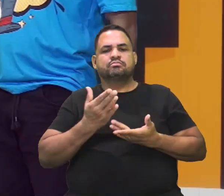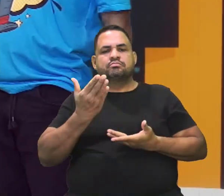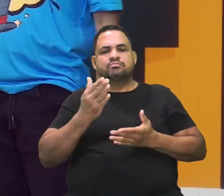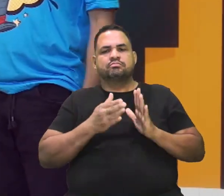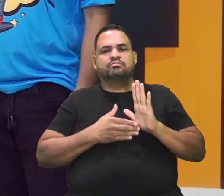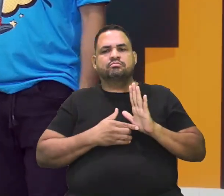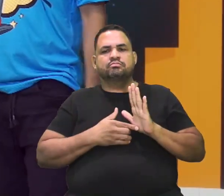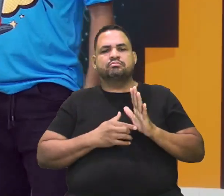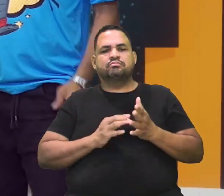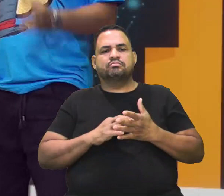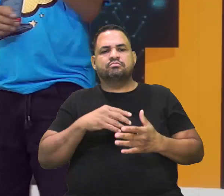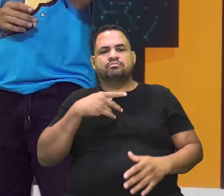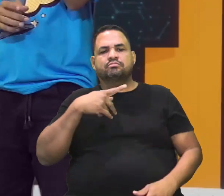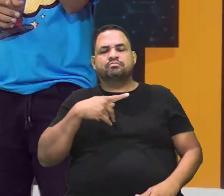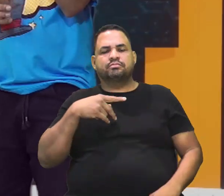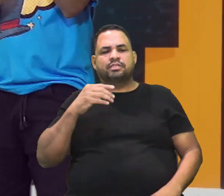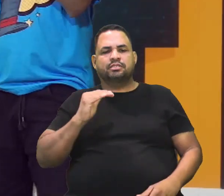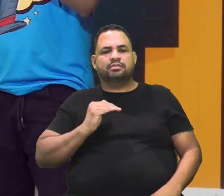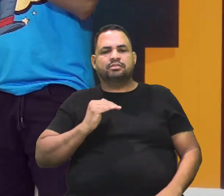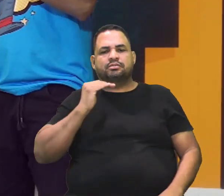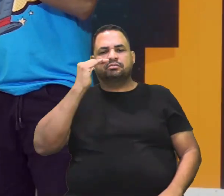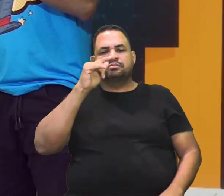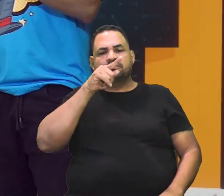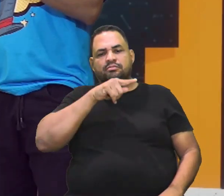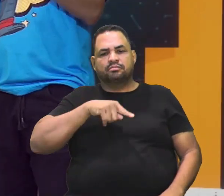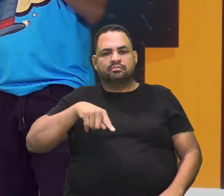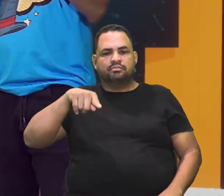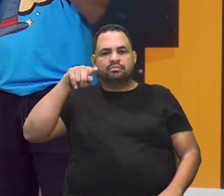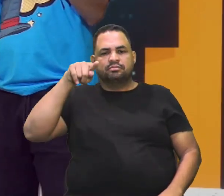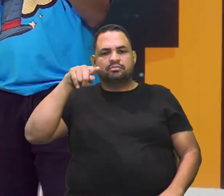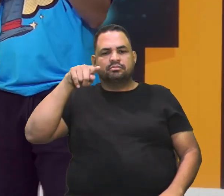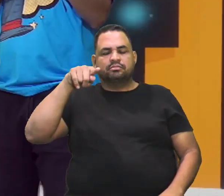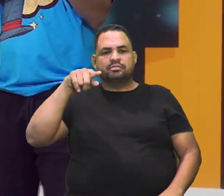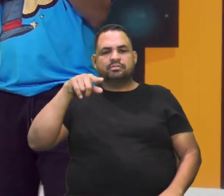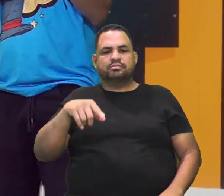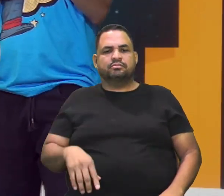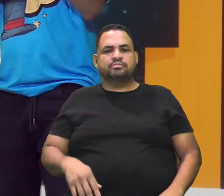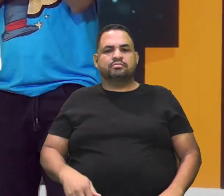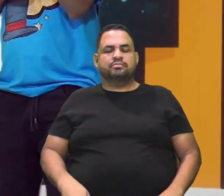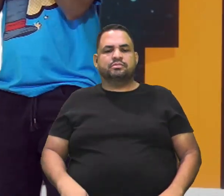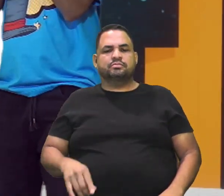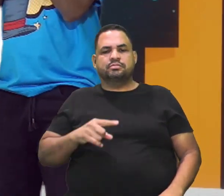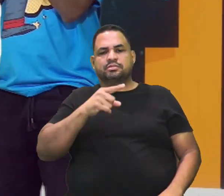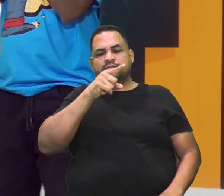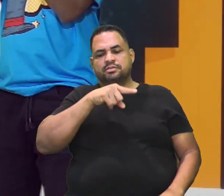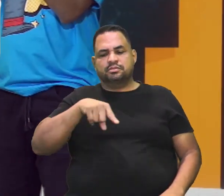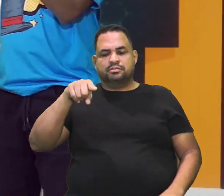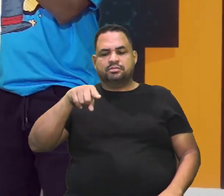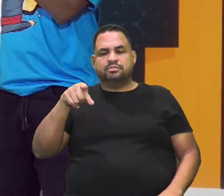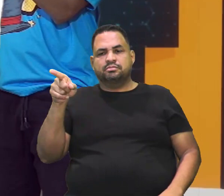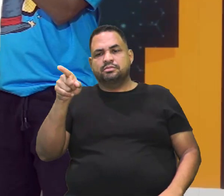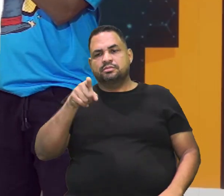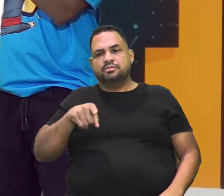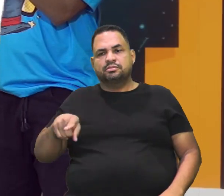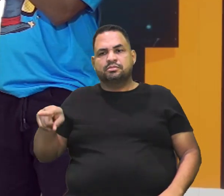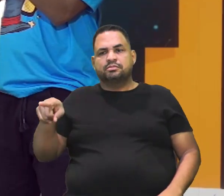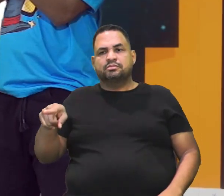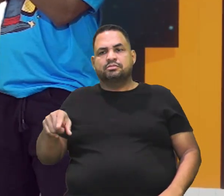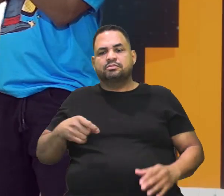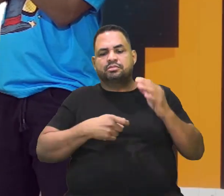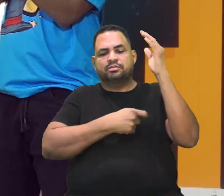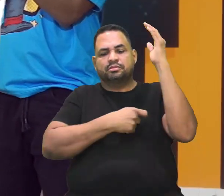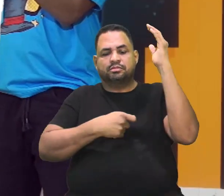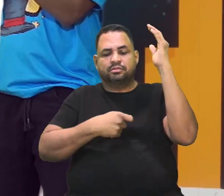ajuda bastante. P maior que 0, ou tá para cima ou tá para a direita. Aí eu vou olhar. Se tiver para cima é porque quem está comandando é o x